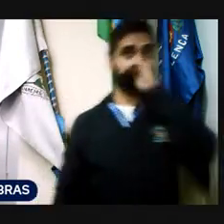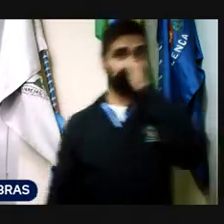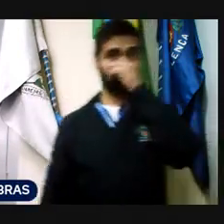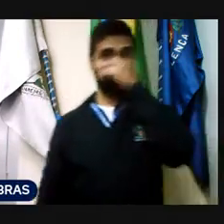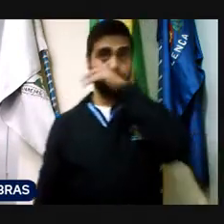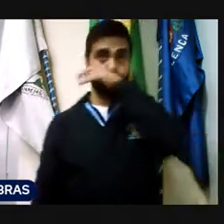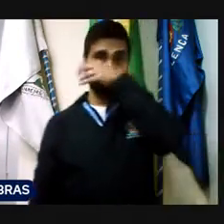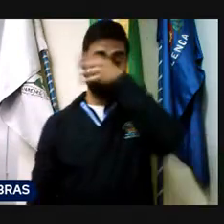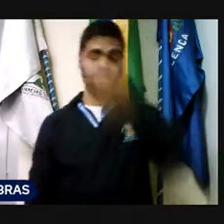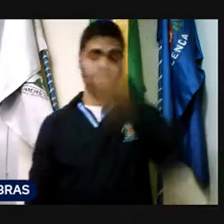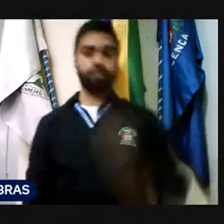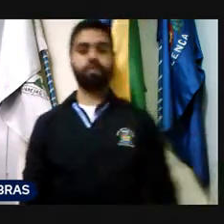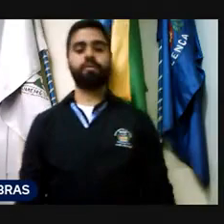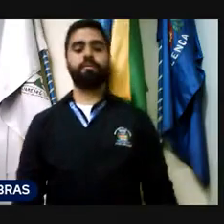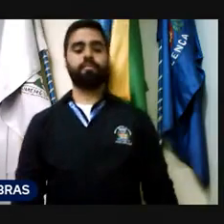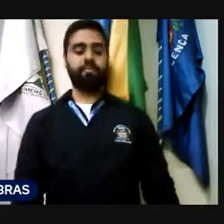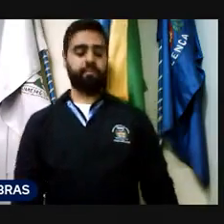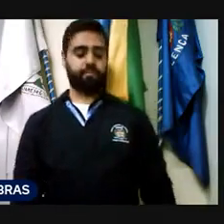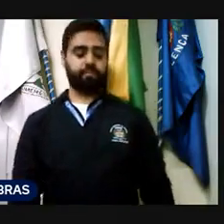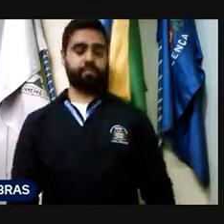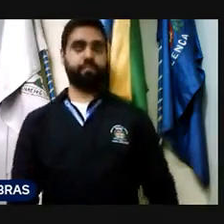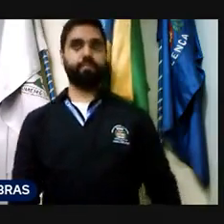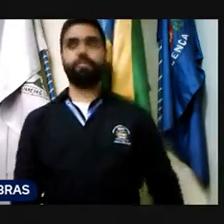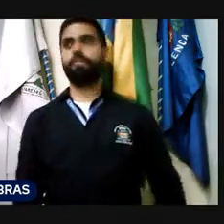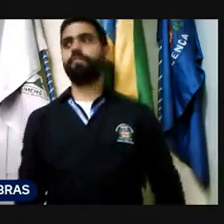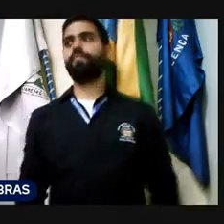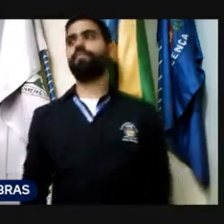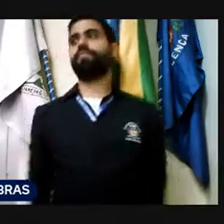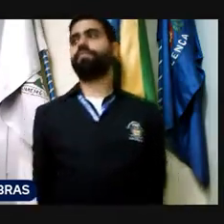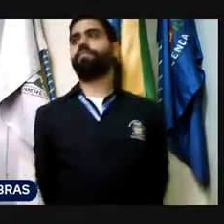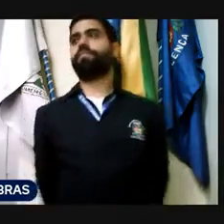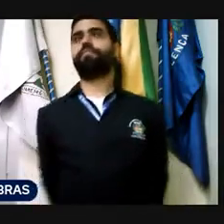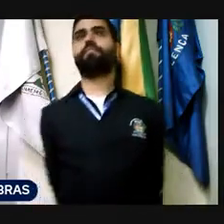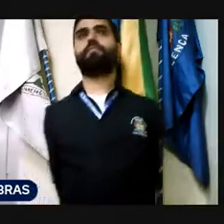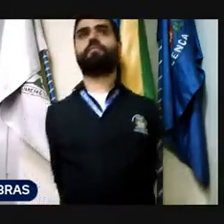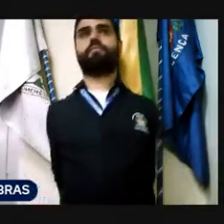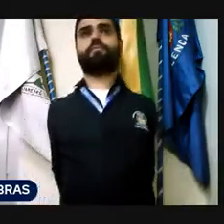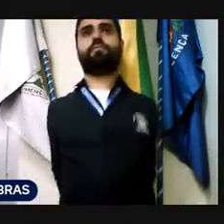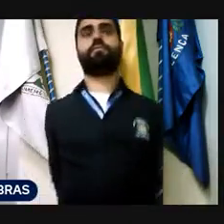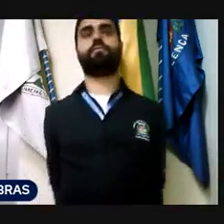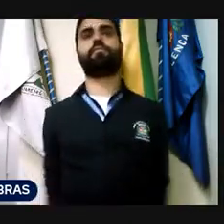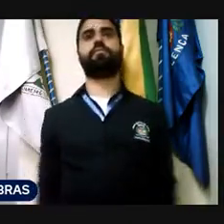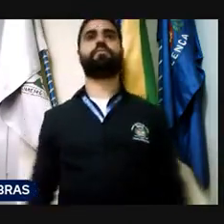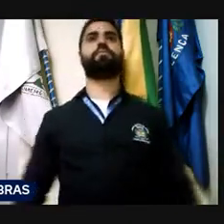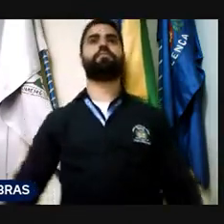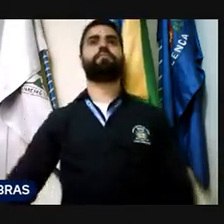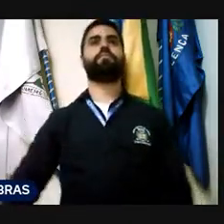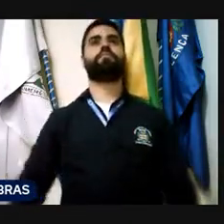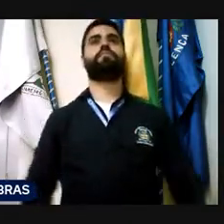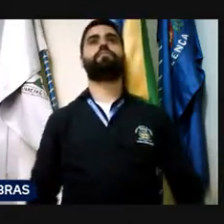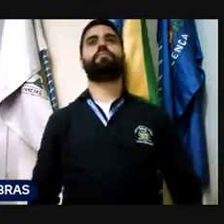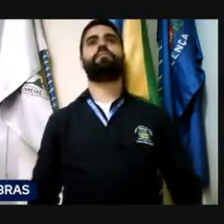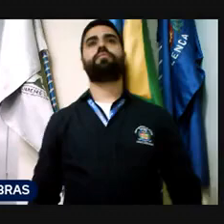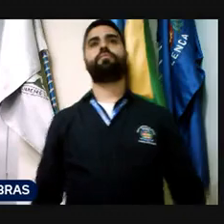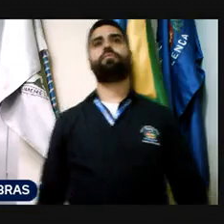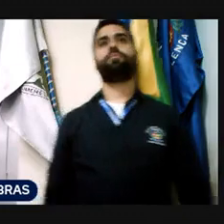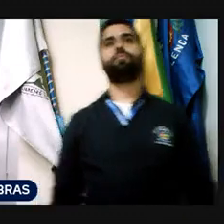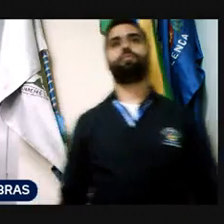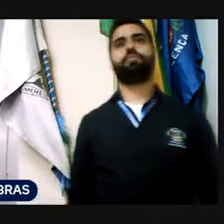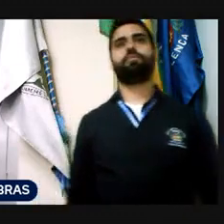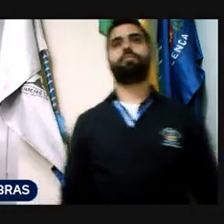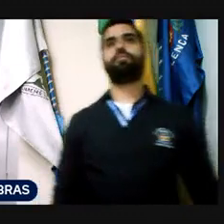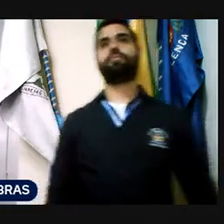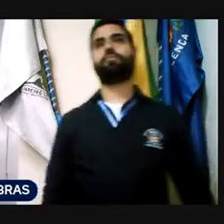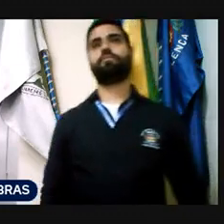Vereador Pedro Graça. Senhor presidente, hoje fica até difícil de falar, porque todo mundo usou a tribuna, falta só